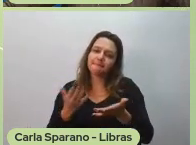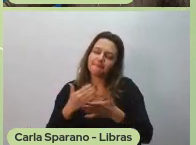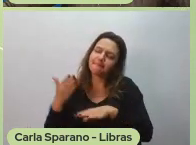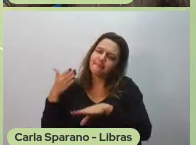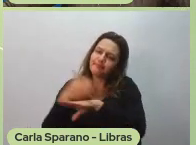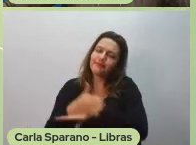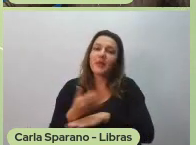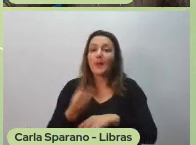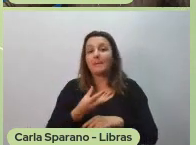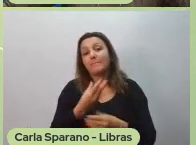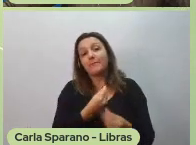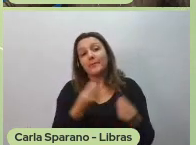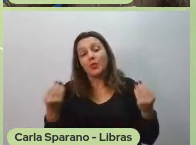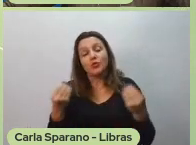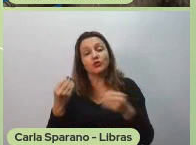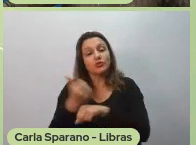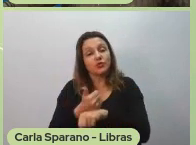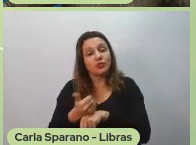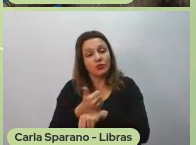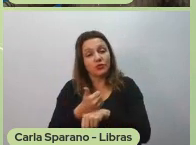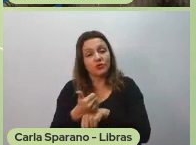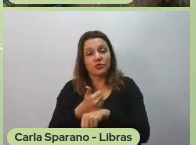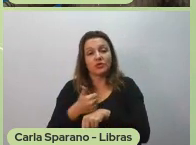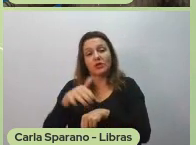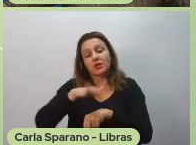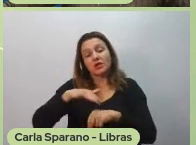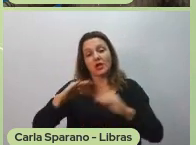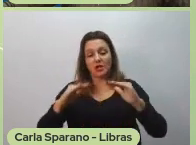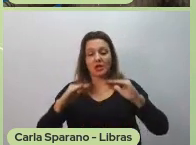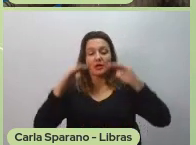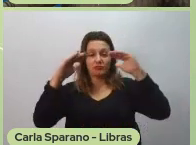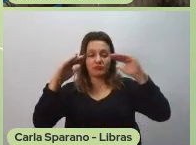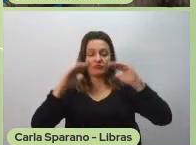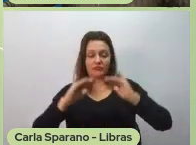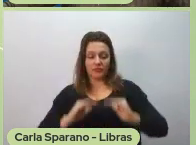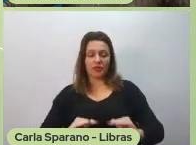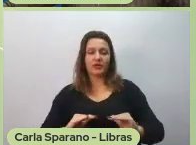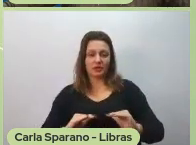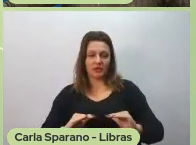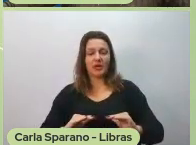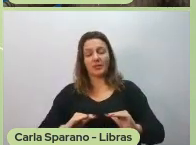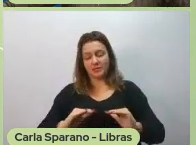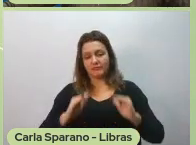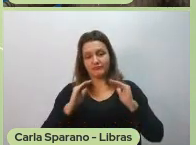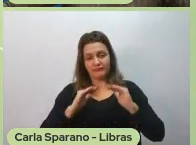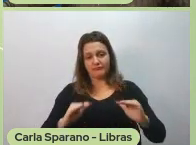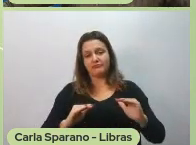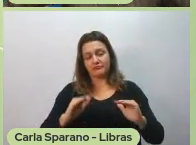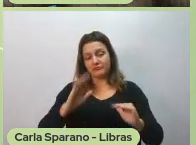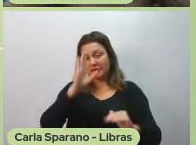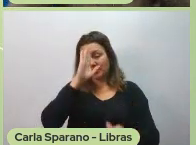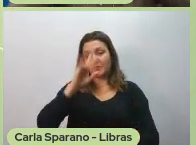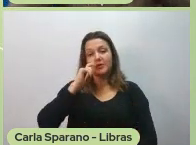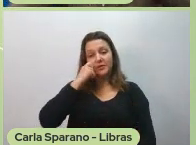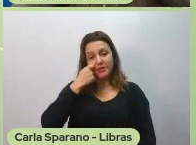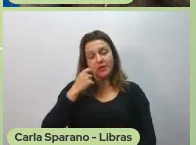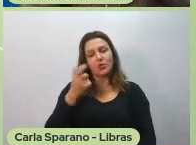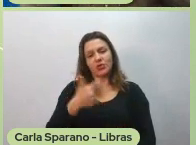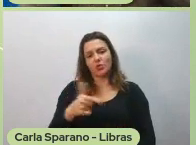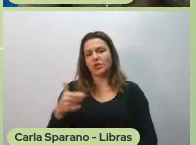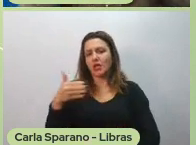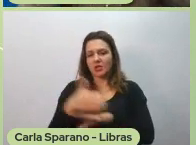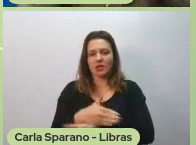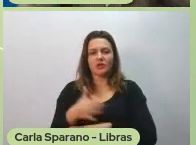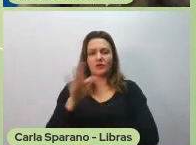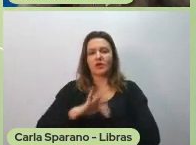profissionais de classes sociais menos abastadas, principalmente negros, não têm acesso à faculdade de tecnologia,